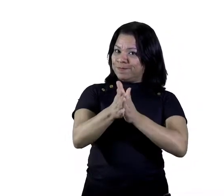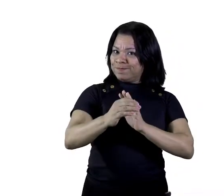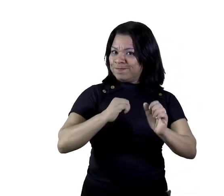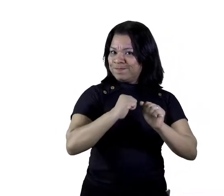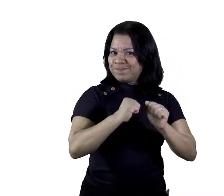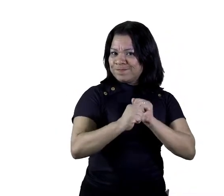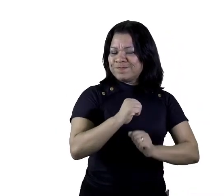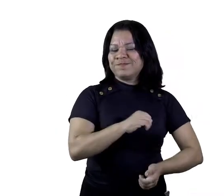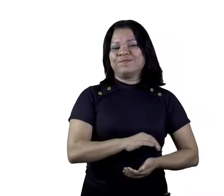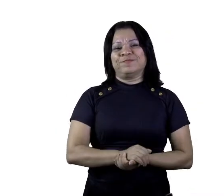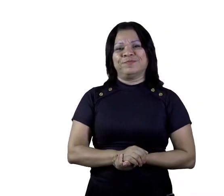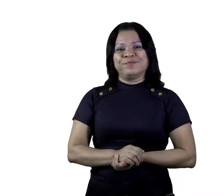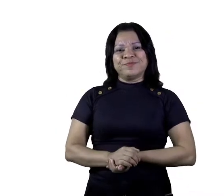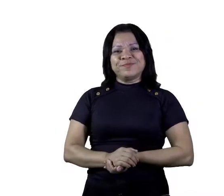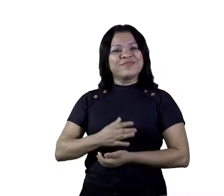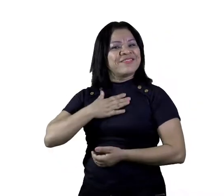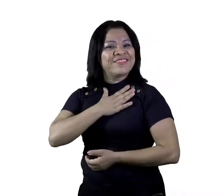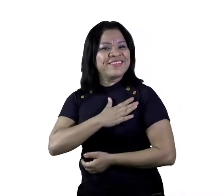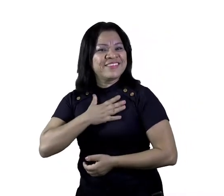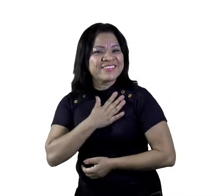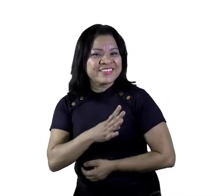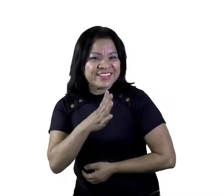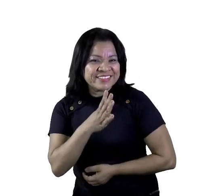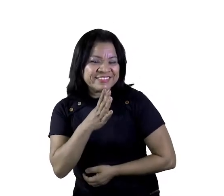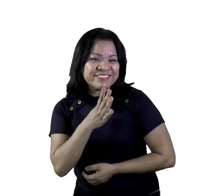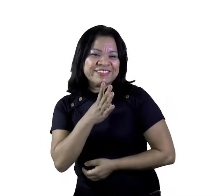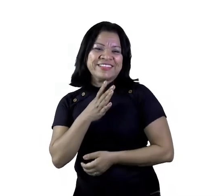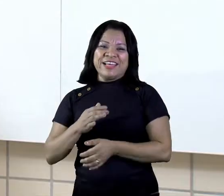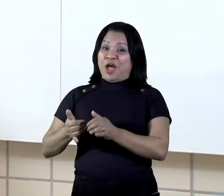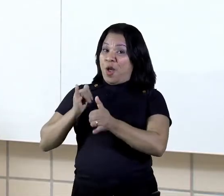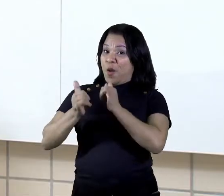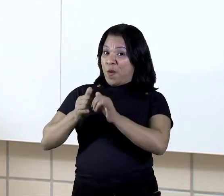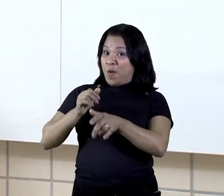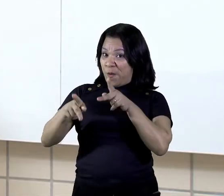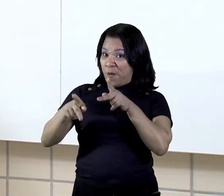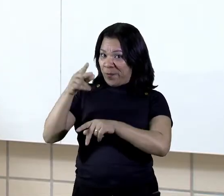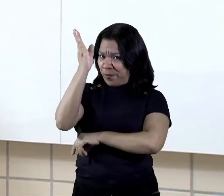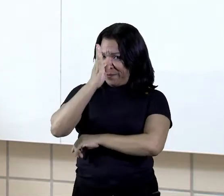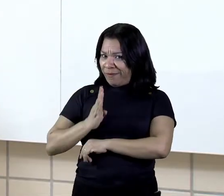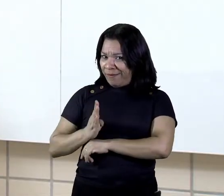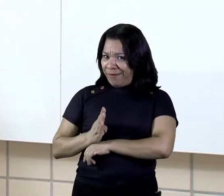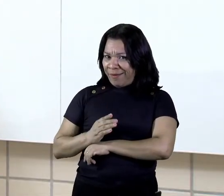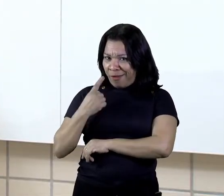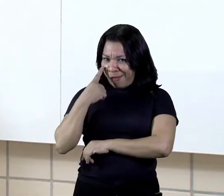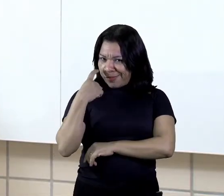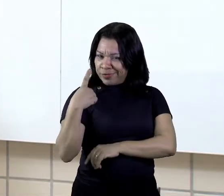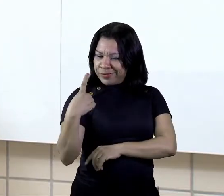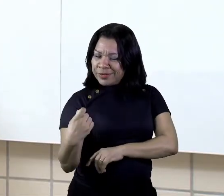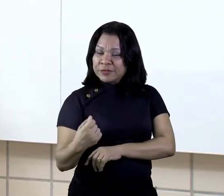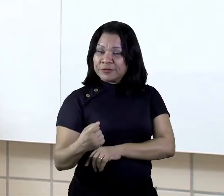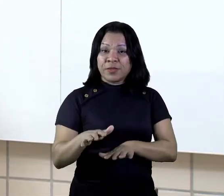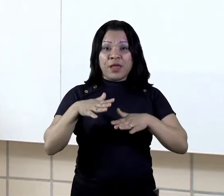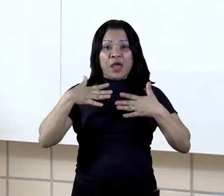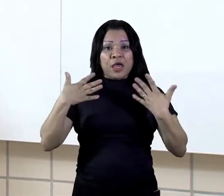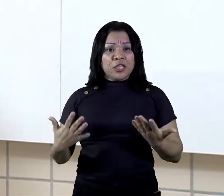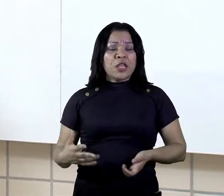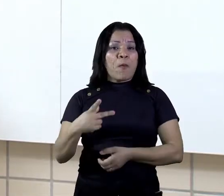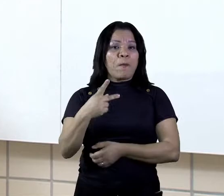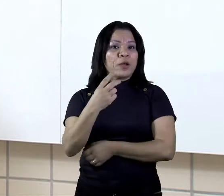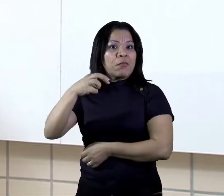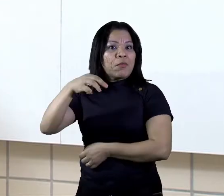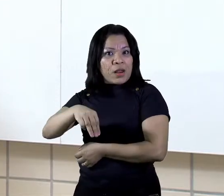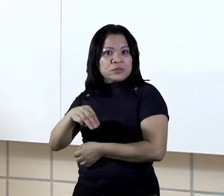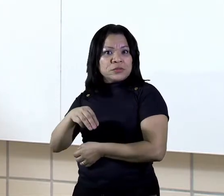correndo. Gostaram de conhecer um conto popular brasileiro? Interessante, né? Então, Pedro Malazarte, ele era um